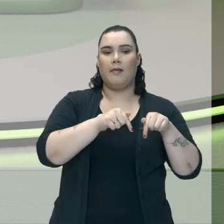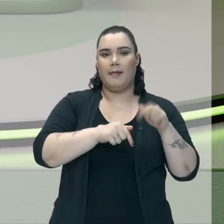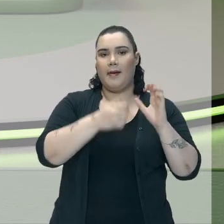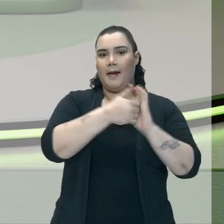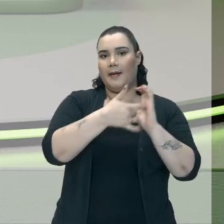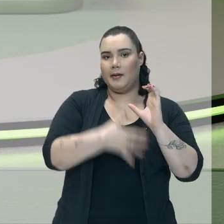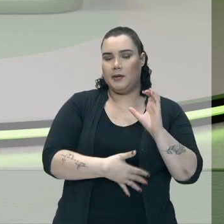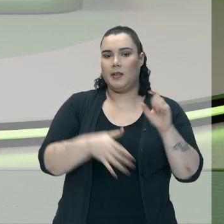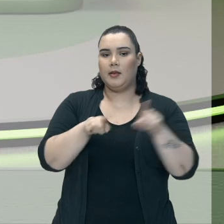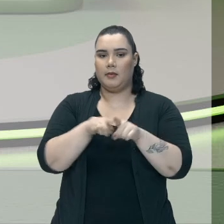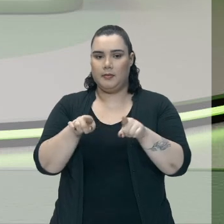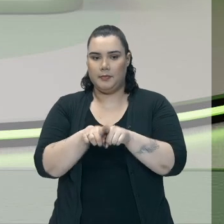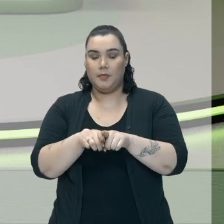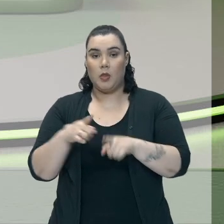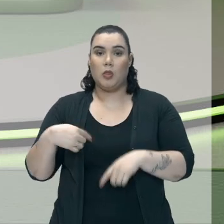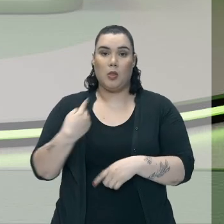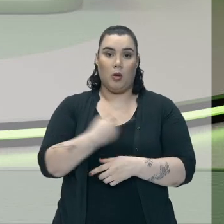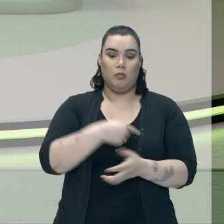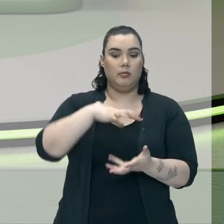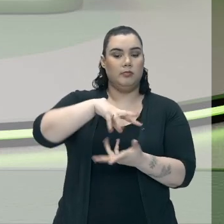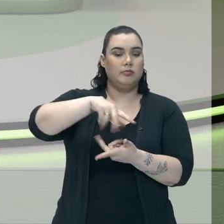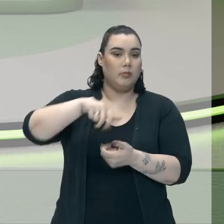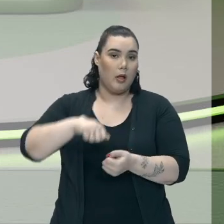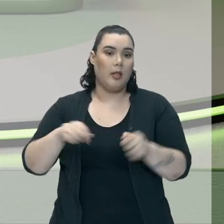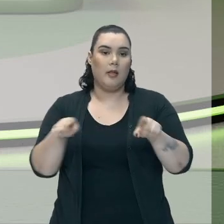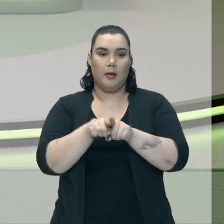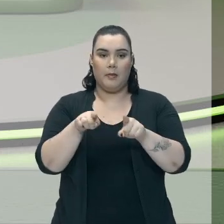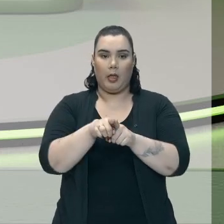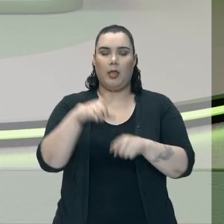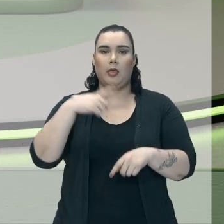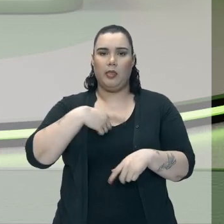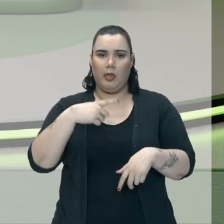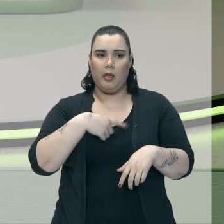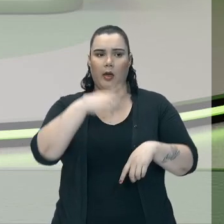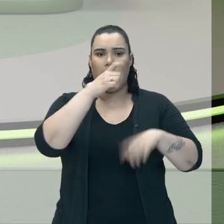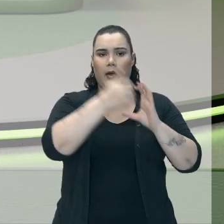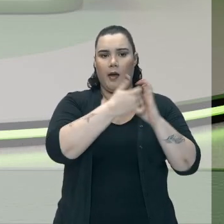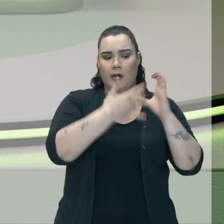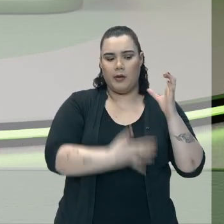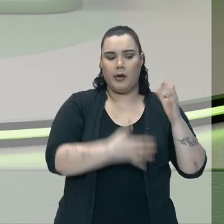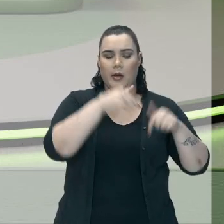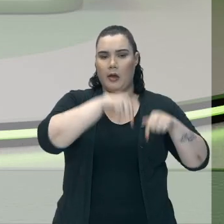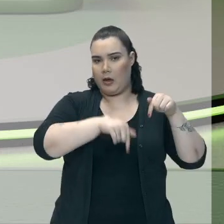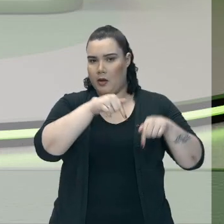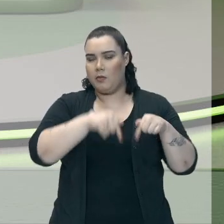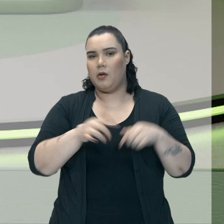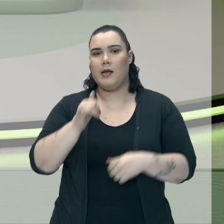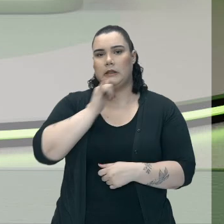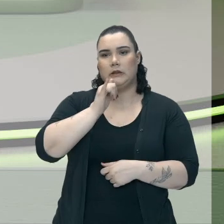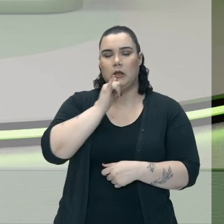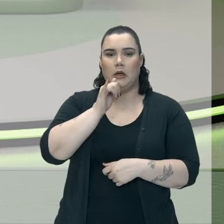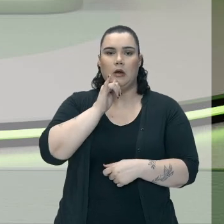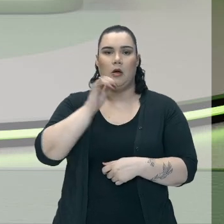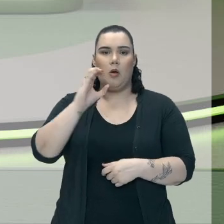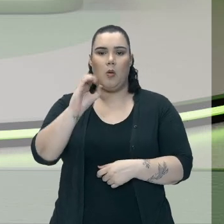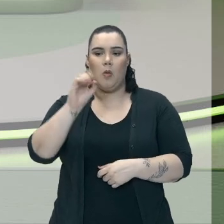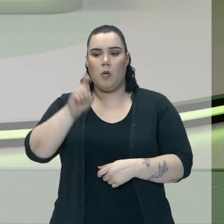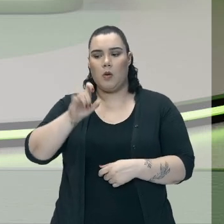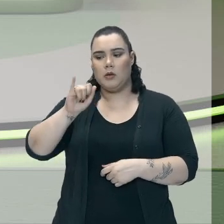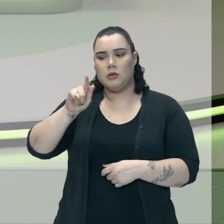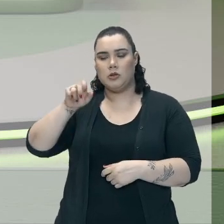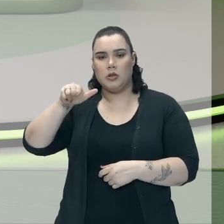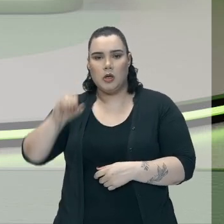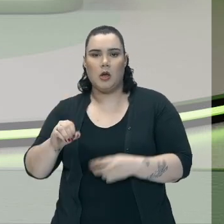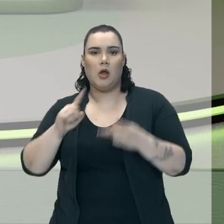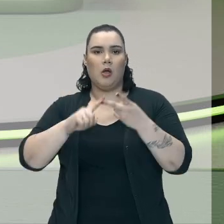o planeta, inclusive o nosso, né? Nosso planeta tem elementos químicos como o oxigênio, essencial à vida, o hidrogênio